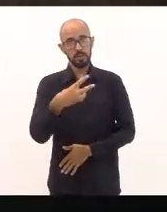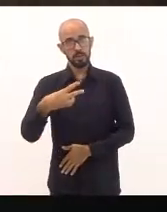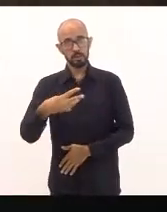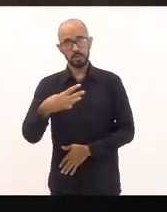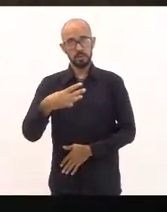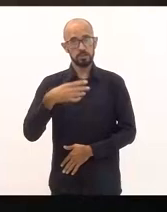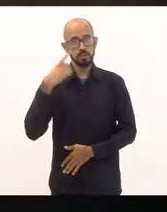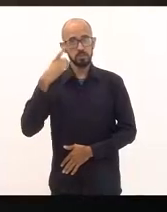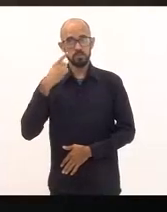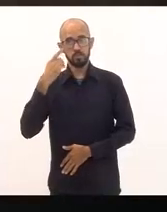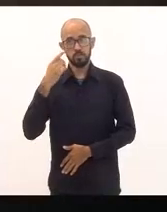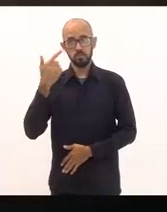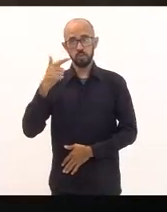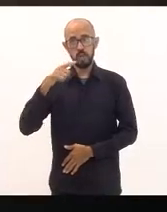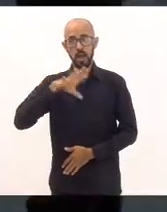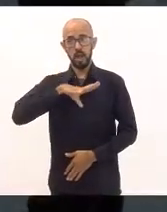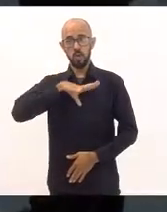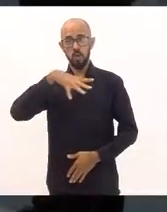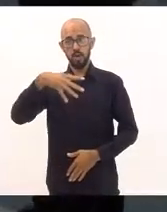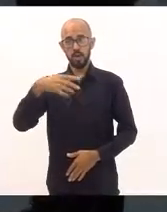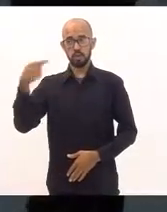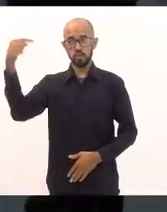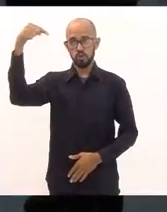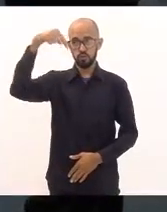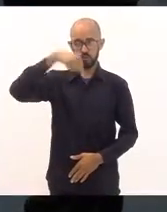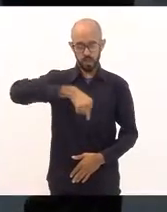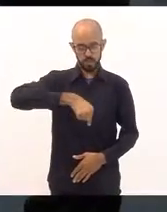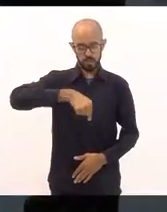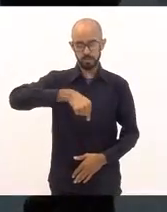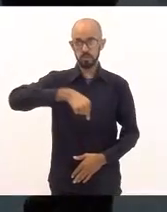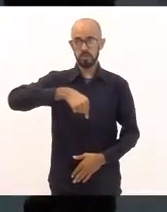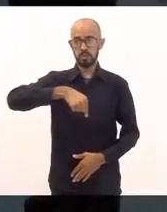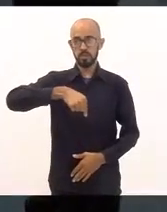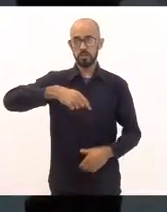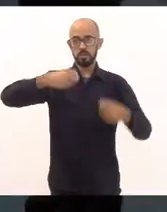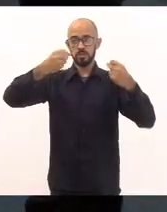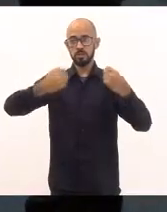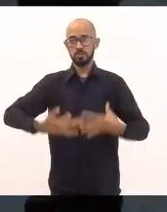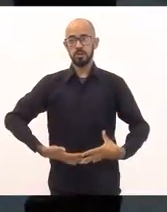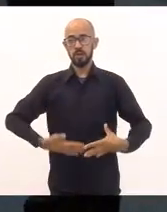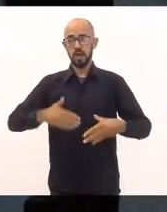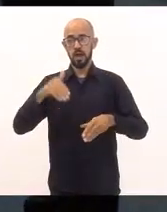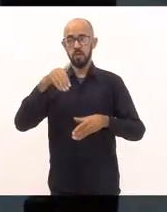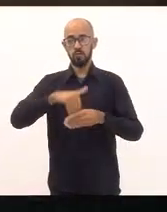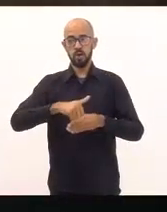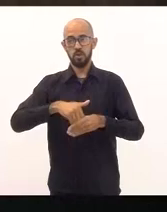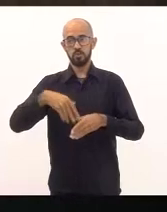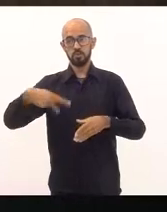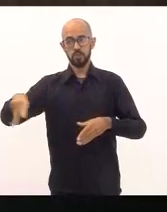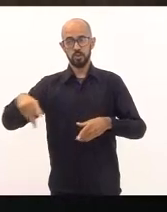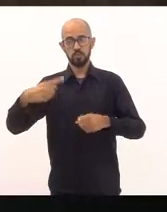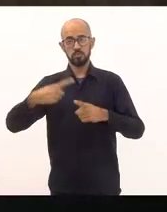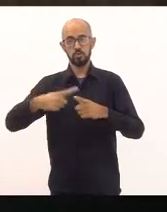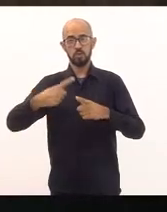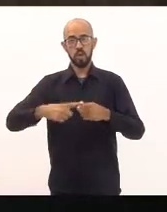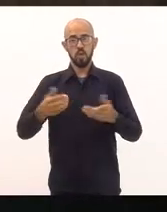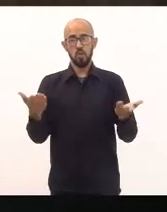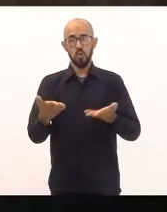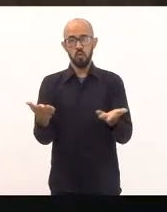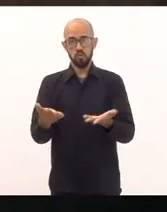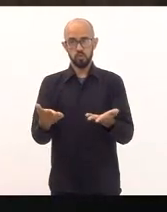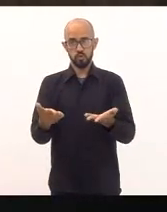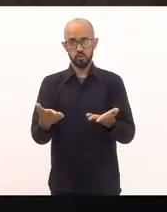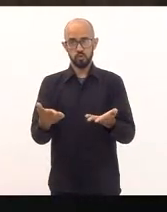têm a coragem de vir aqui fazer a defesa do seu voto, porque vão sair hoje dessa